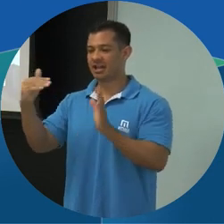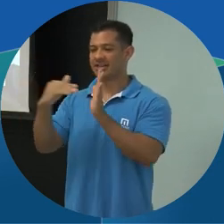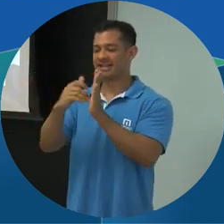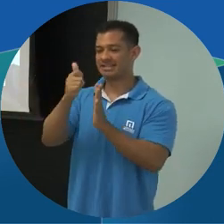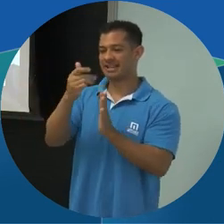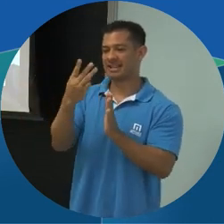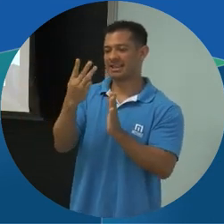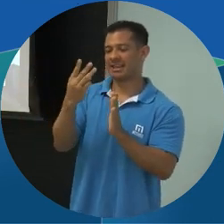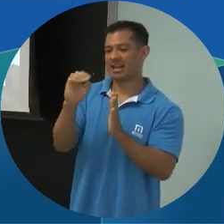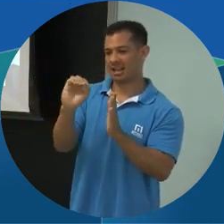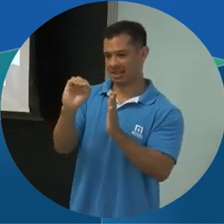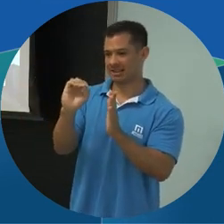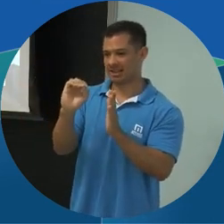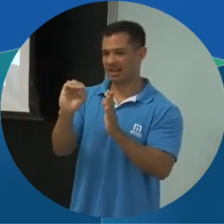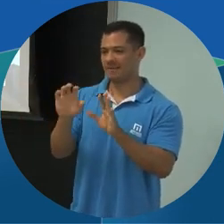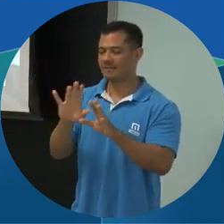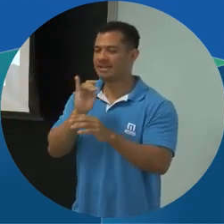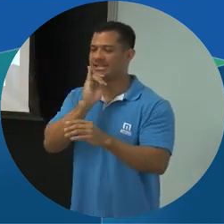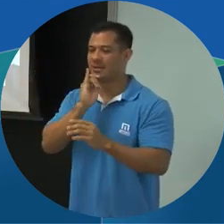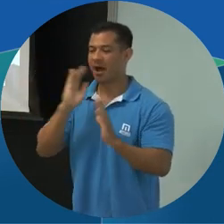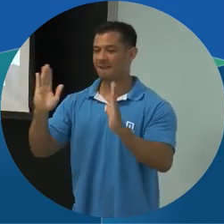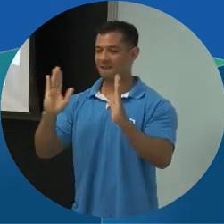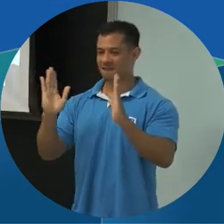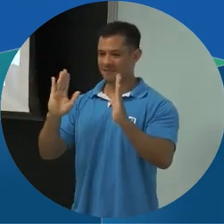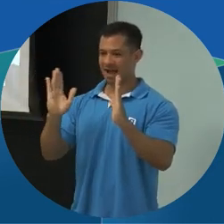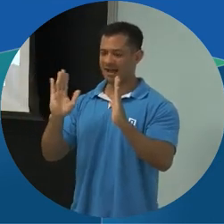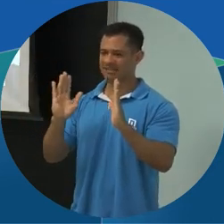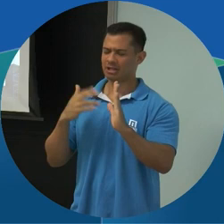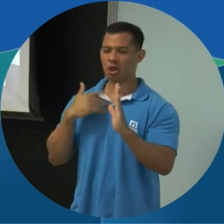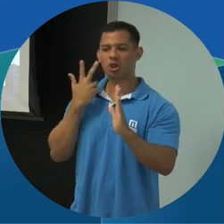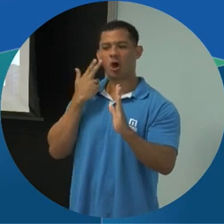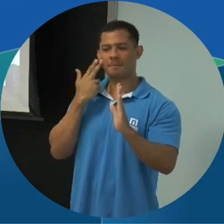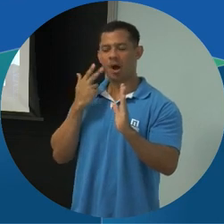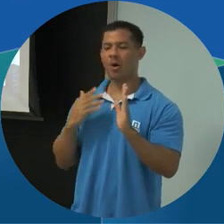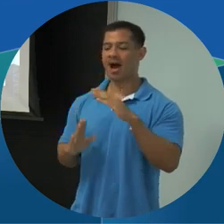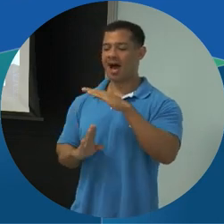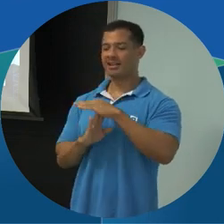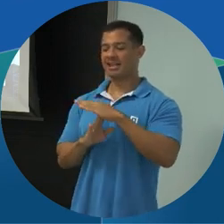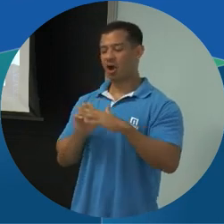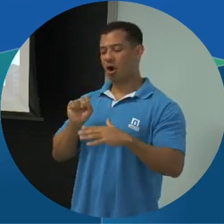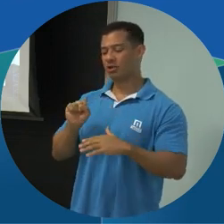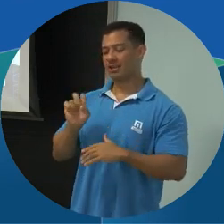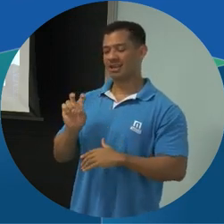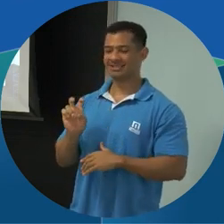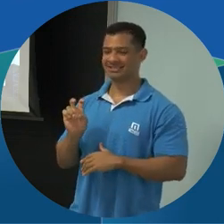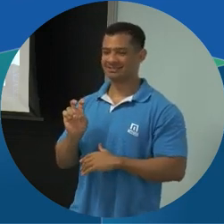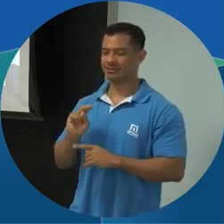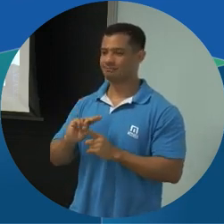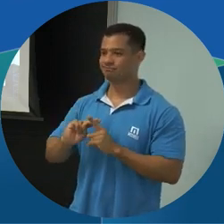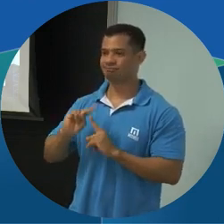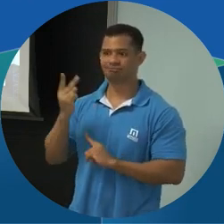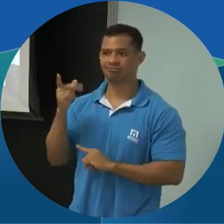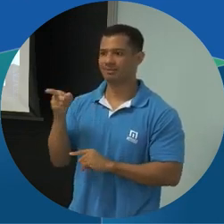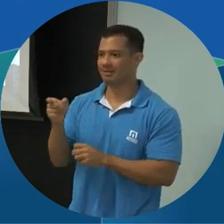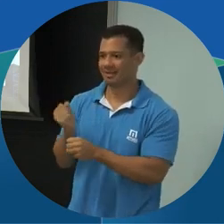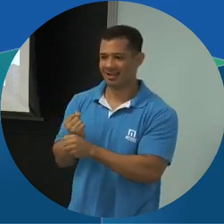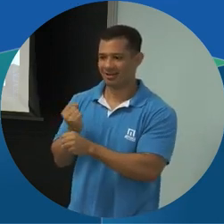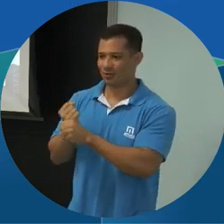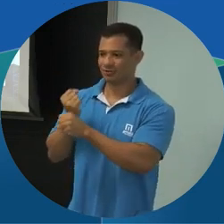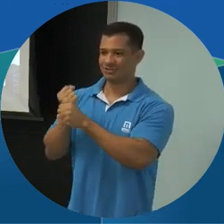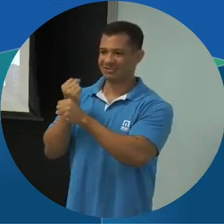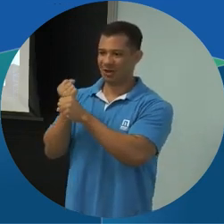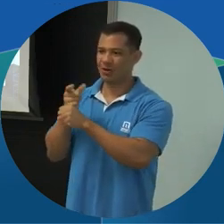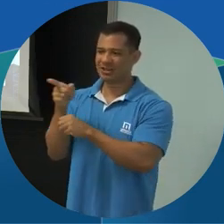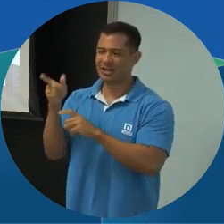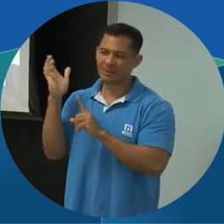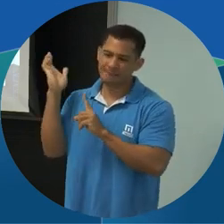de trabalho de um trabalhador aí é de 85 decibéis. Tá? Ou seja, tem muita exposição a